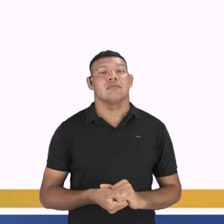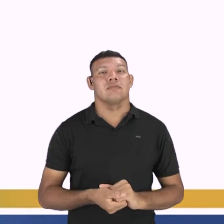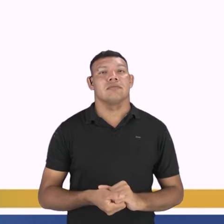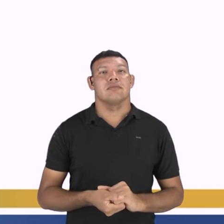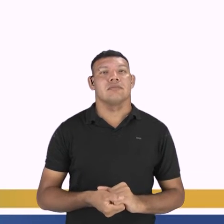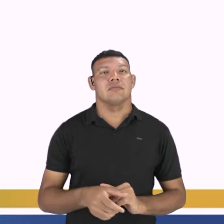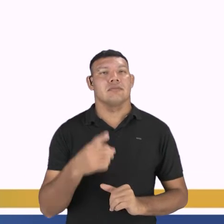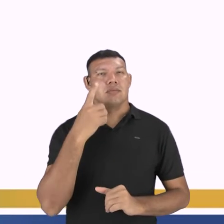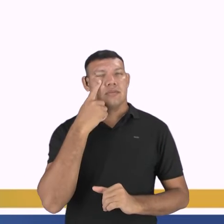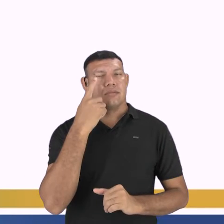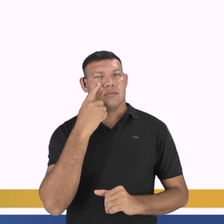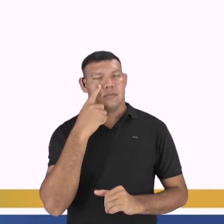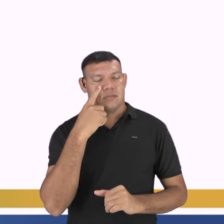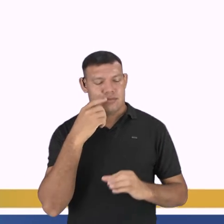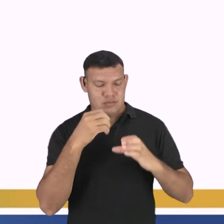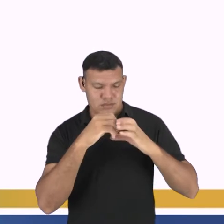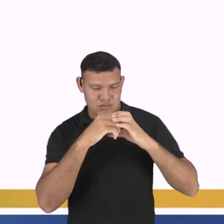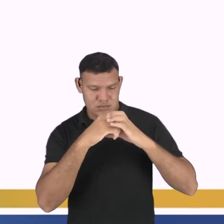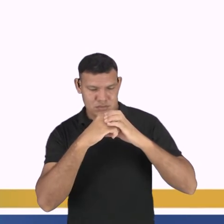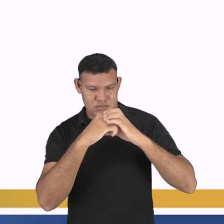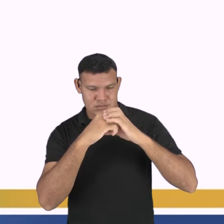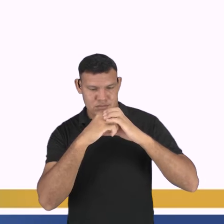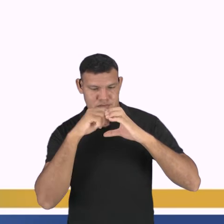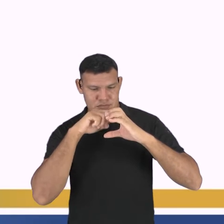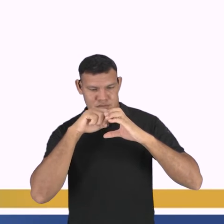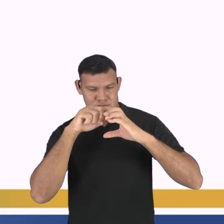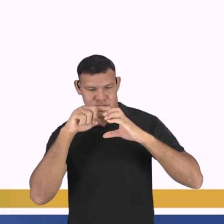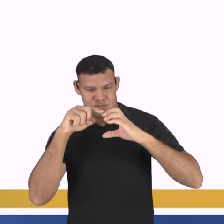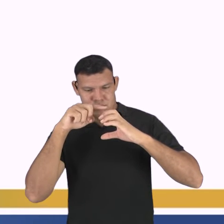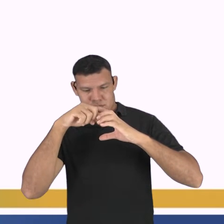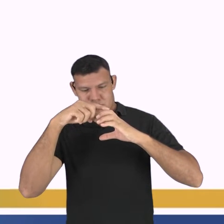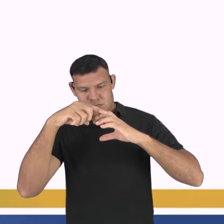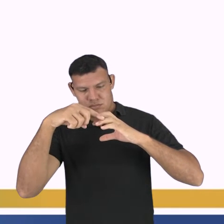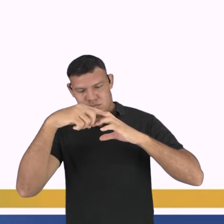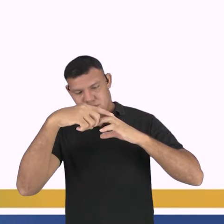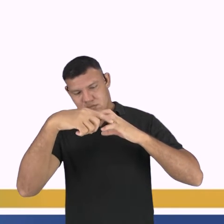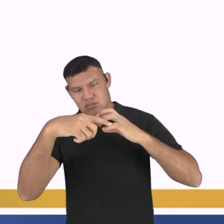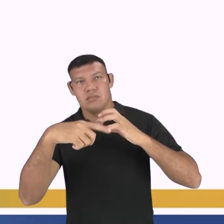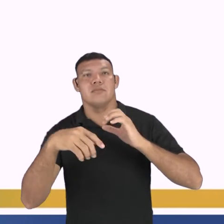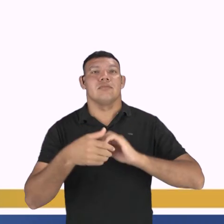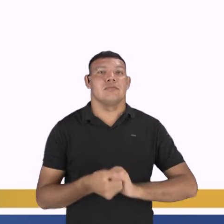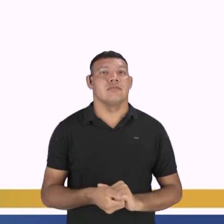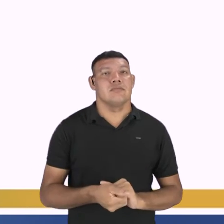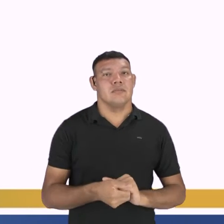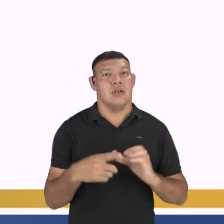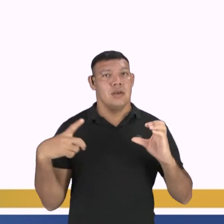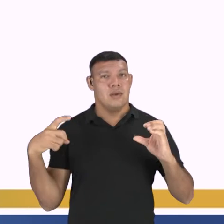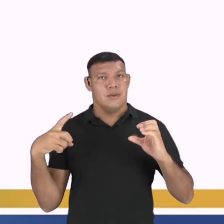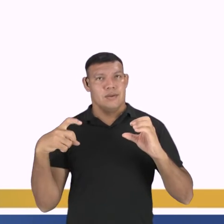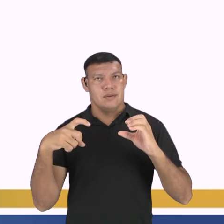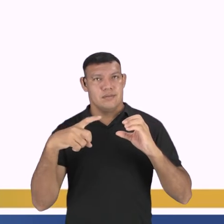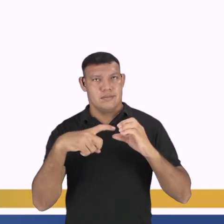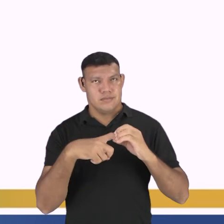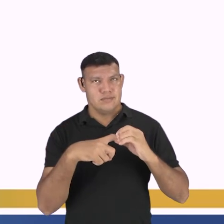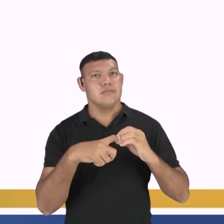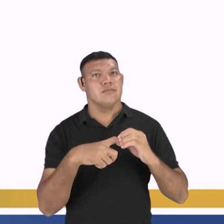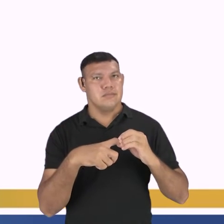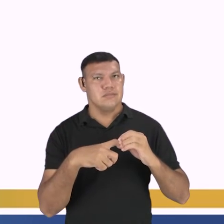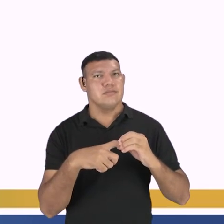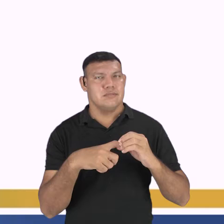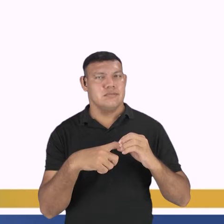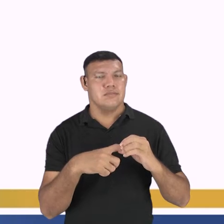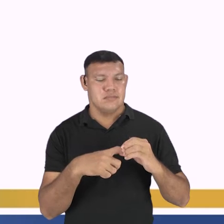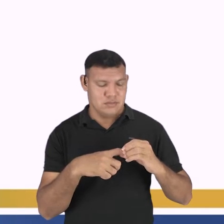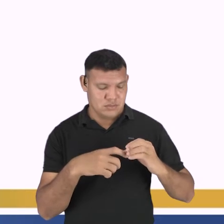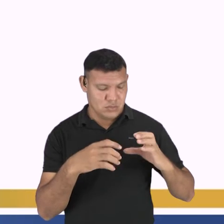são como se fossem essas mãozinhas que vocês podem observar, denominadas fímbrias. A fecundação ocorre geralmente na região das